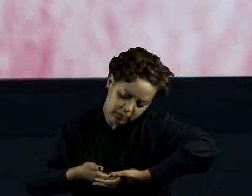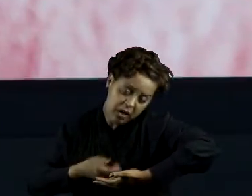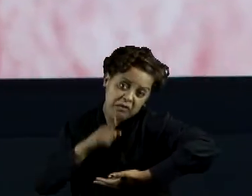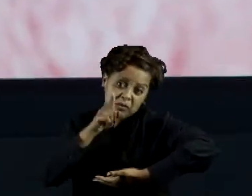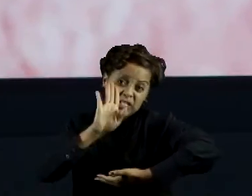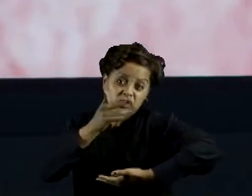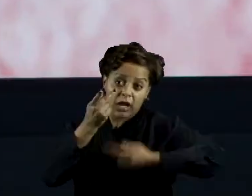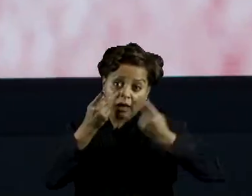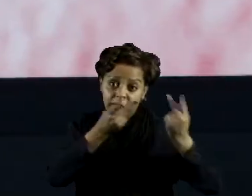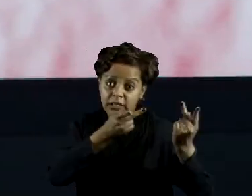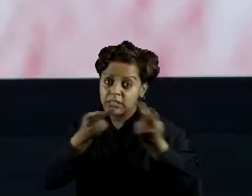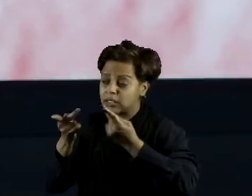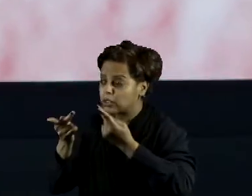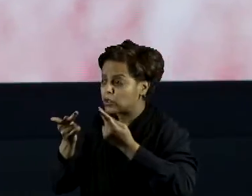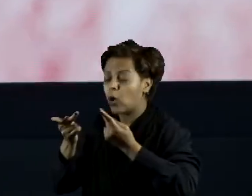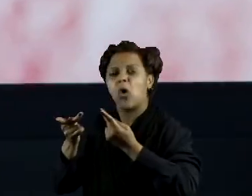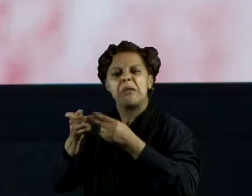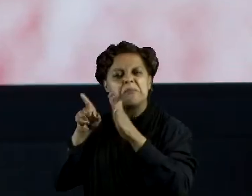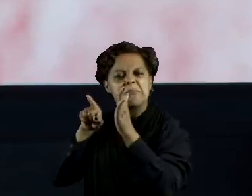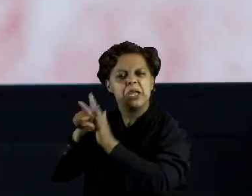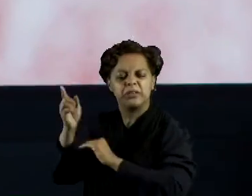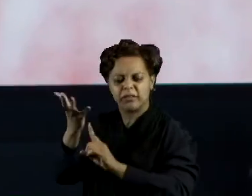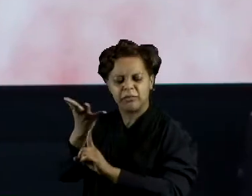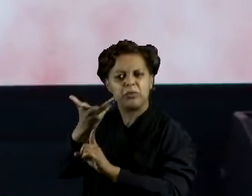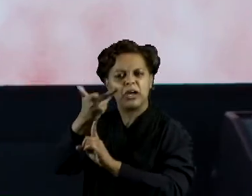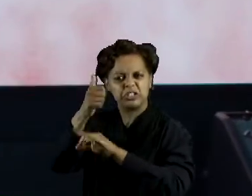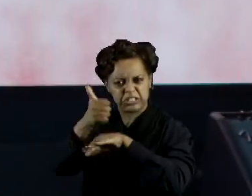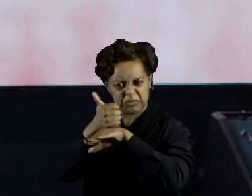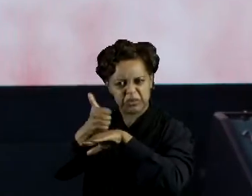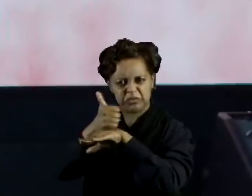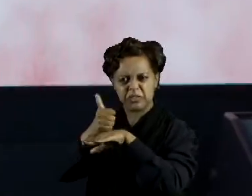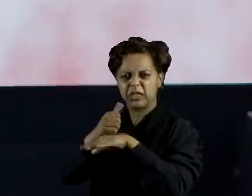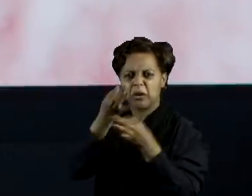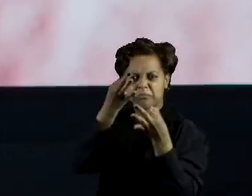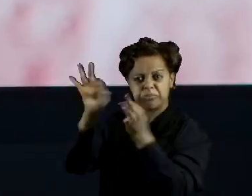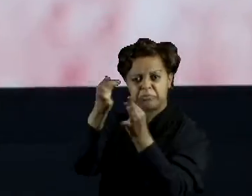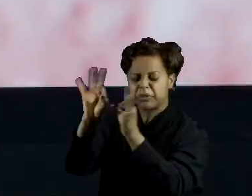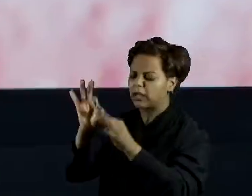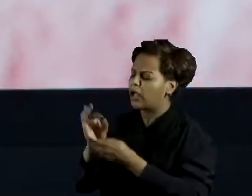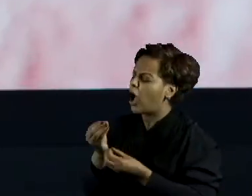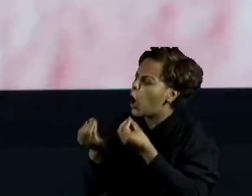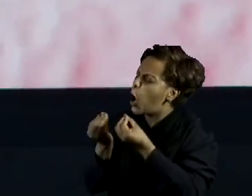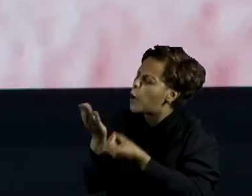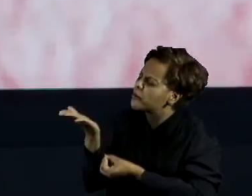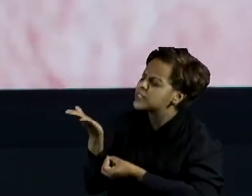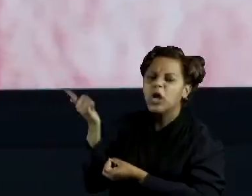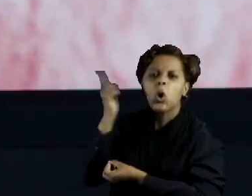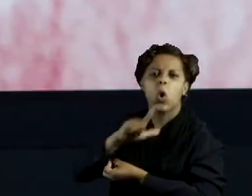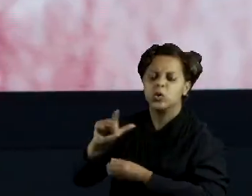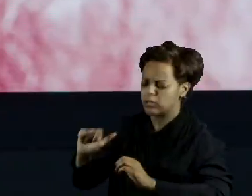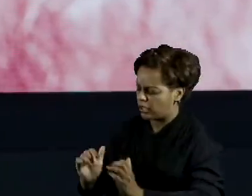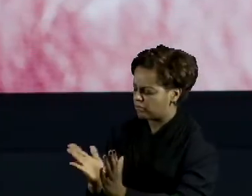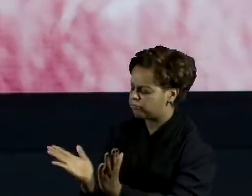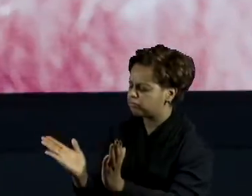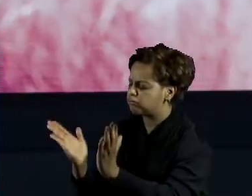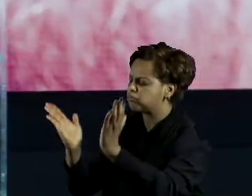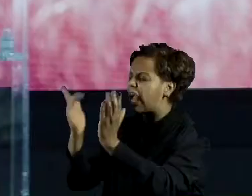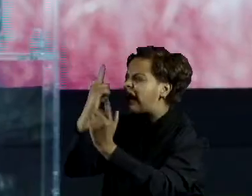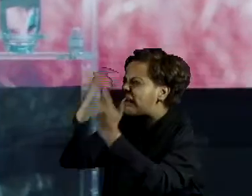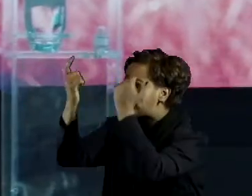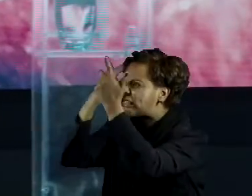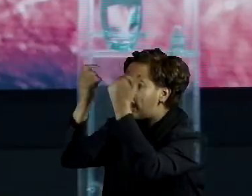Quando perguntaram ao Michelangelo como é que ele conseguia, qual era o processo criativo para